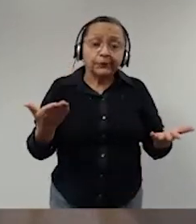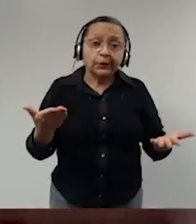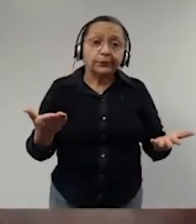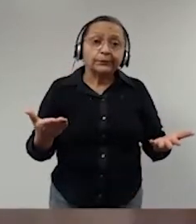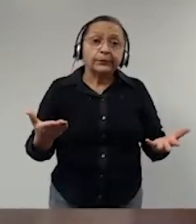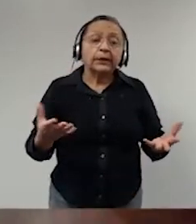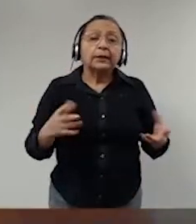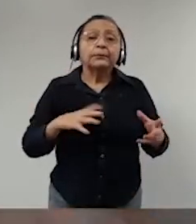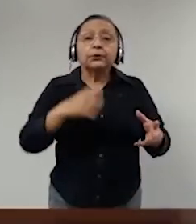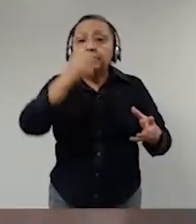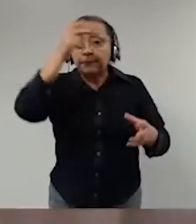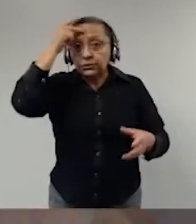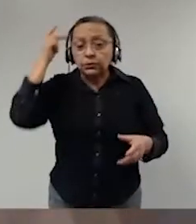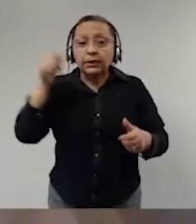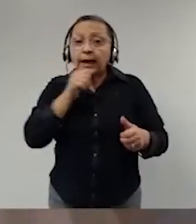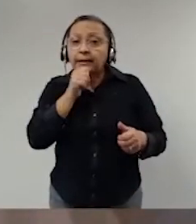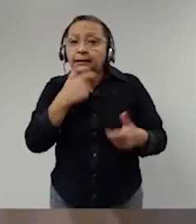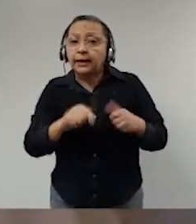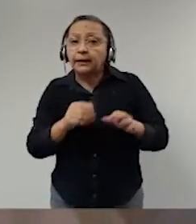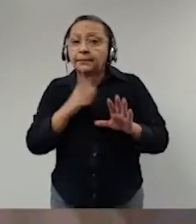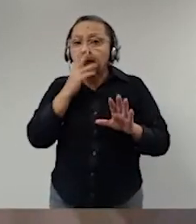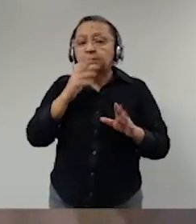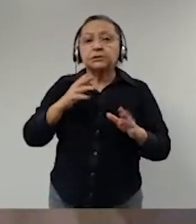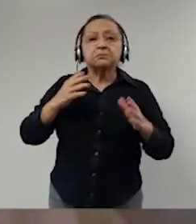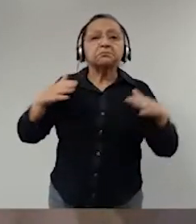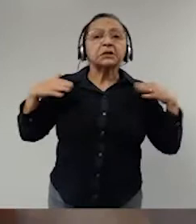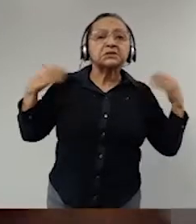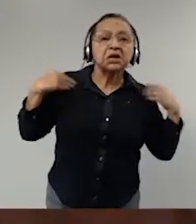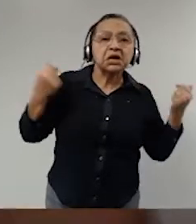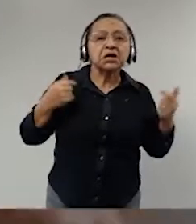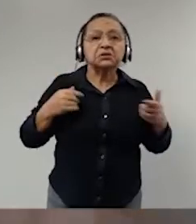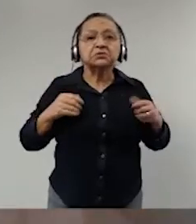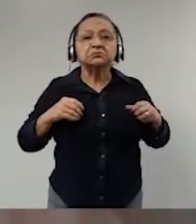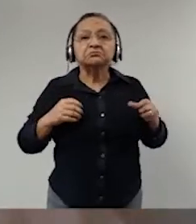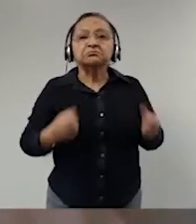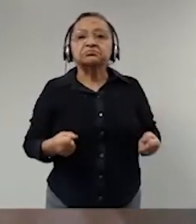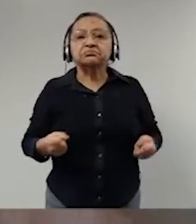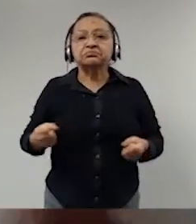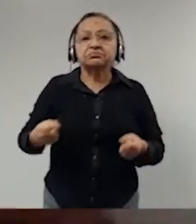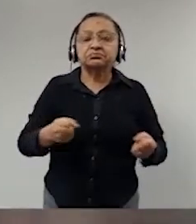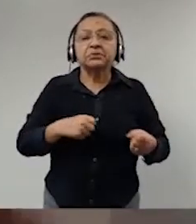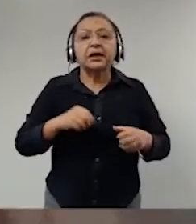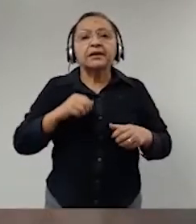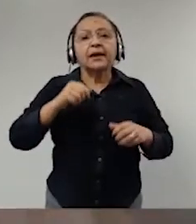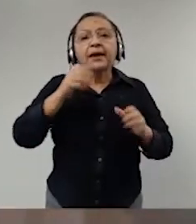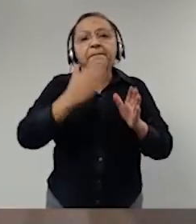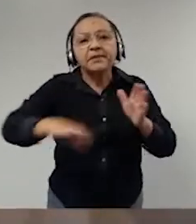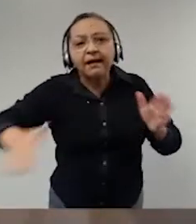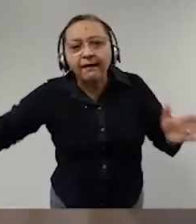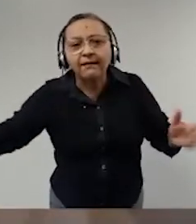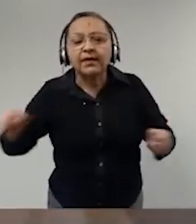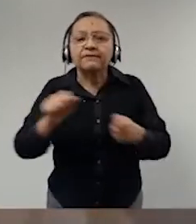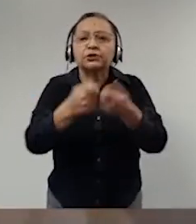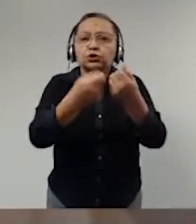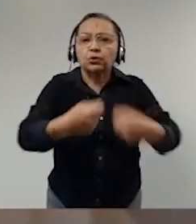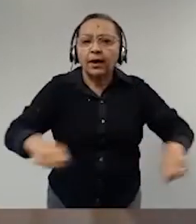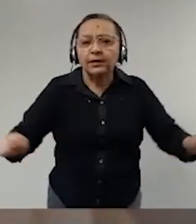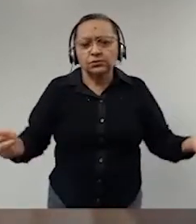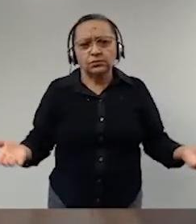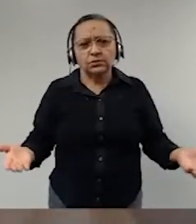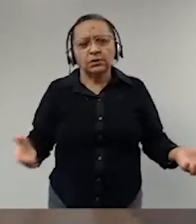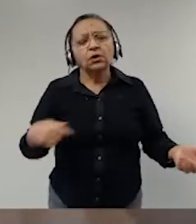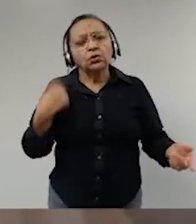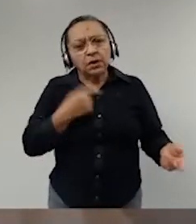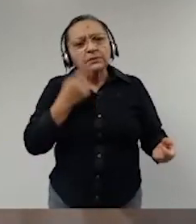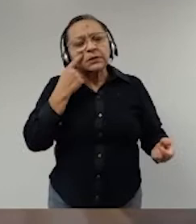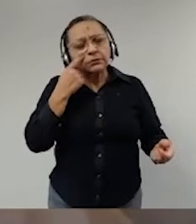e tem um pequeno grupo que está aí de lanche jet ski fazendo churrasco. Então, estar nesse momento é importante para fazer uma convergência entre esses vários